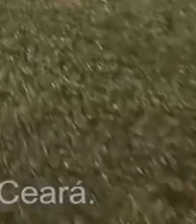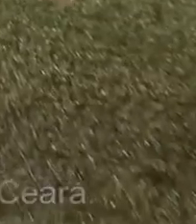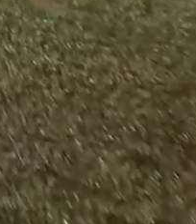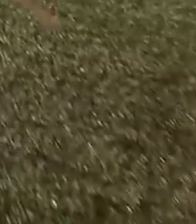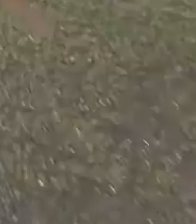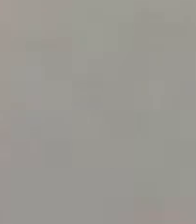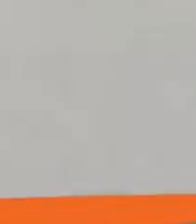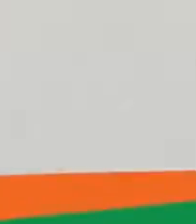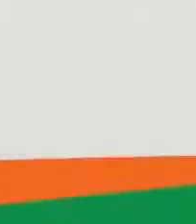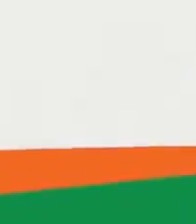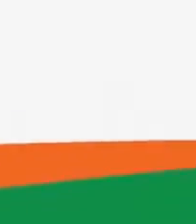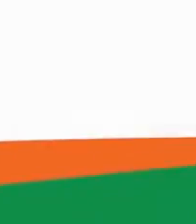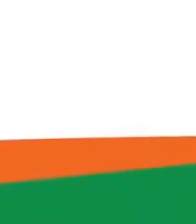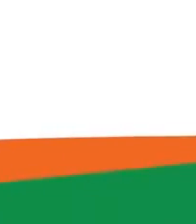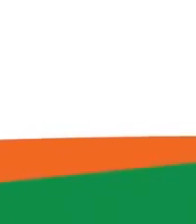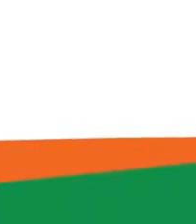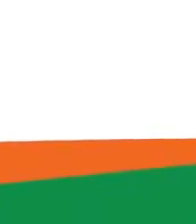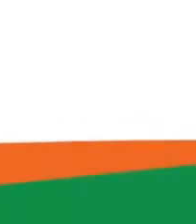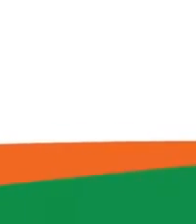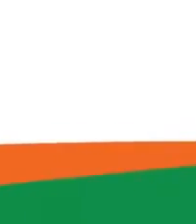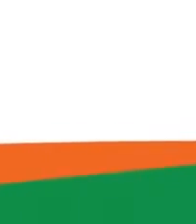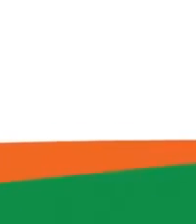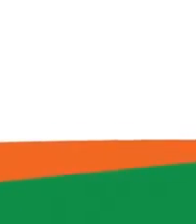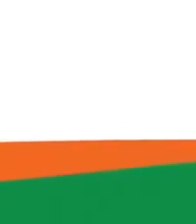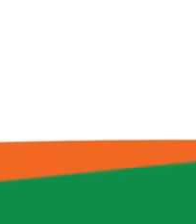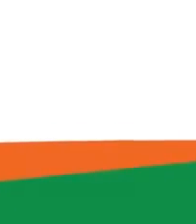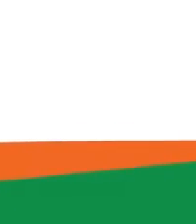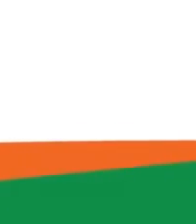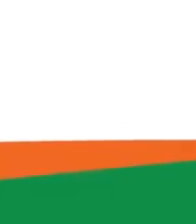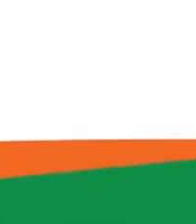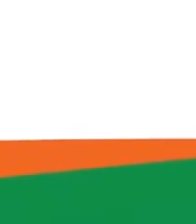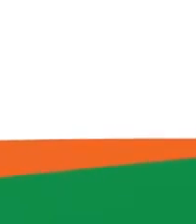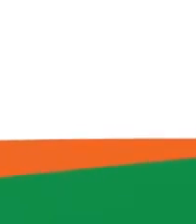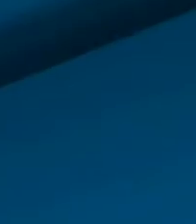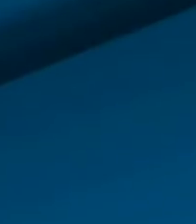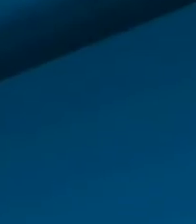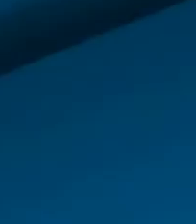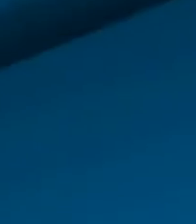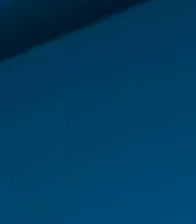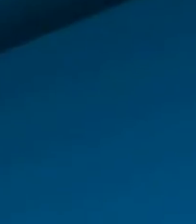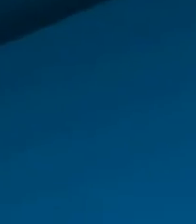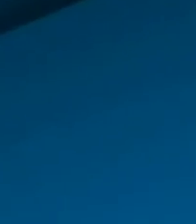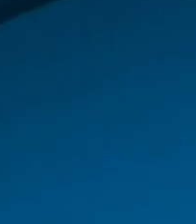história do Ceará. Governo do Estado do Ceará. Novas ideias, novas conquistas.